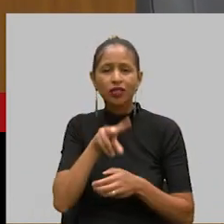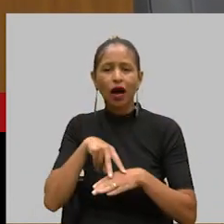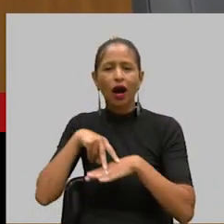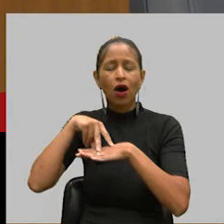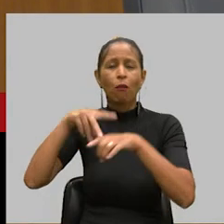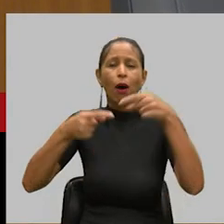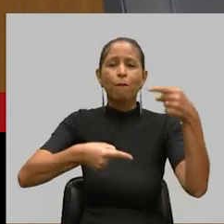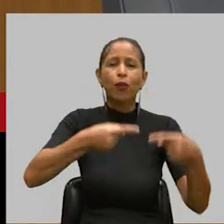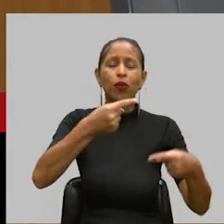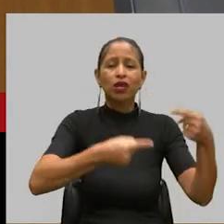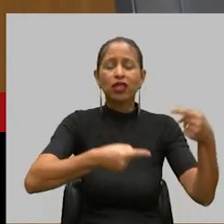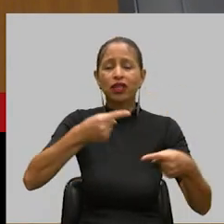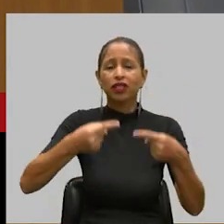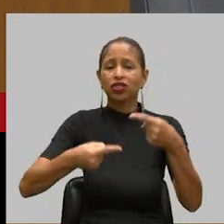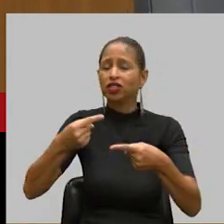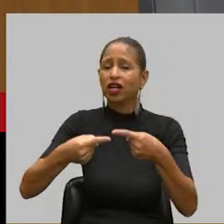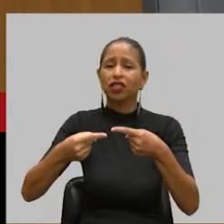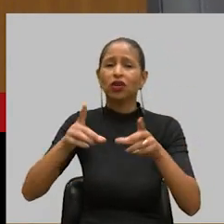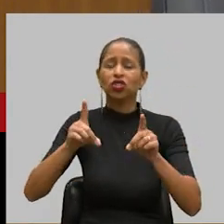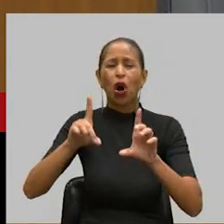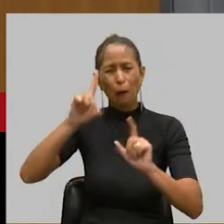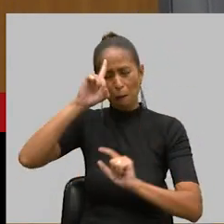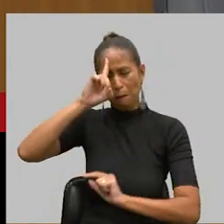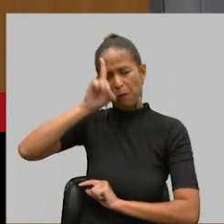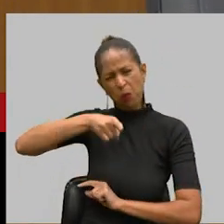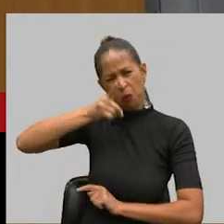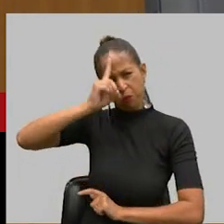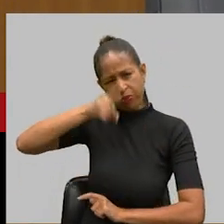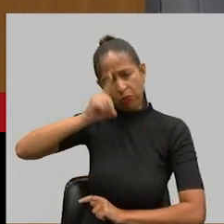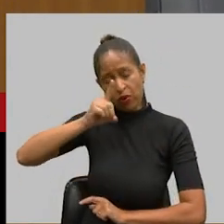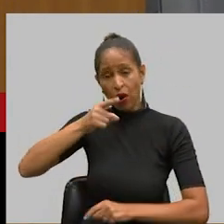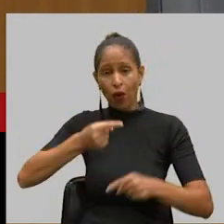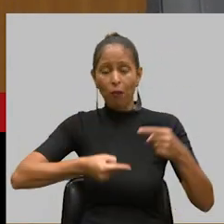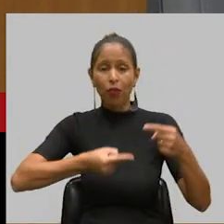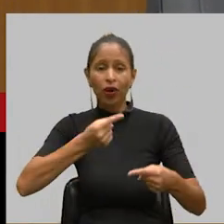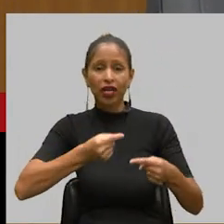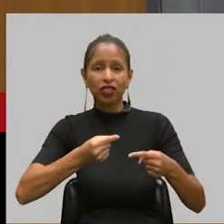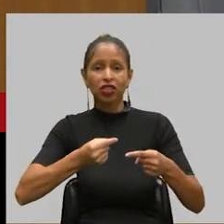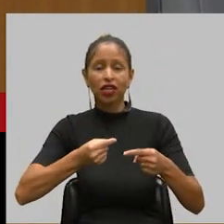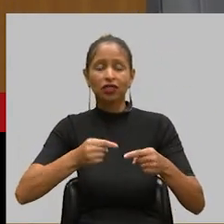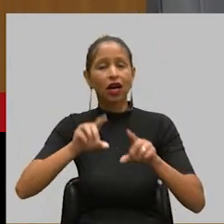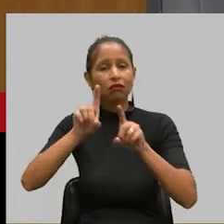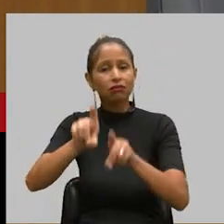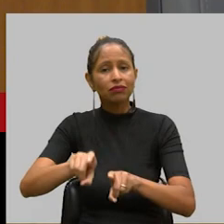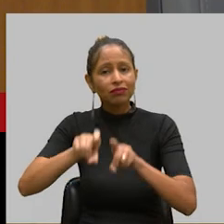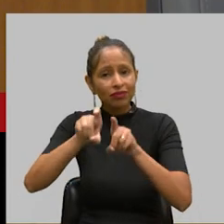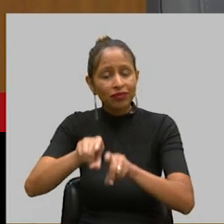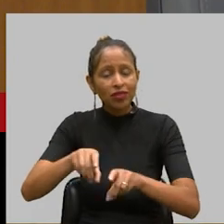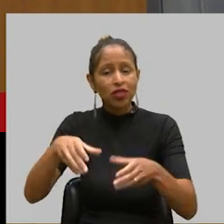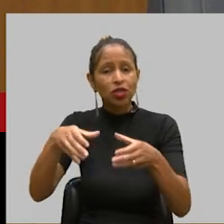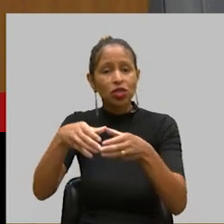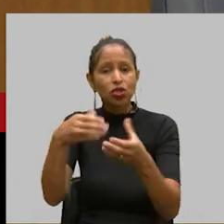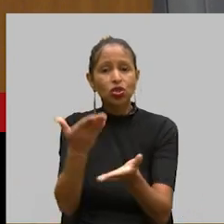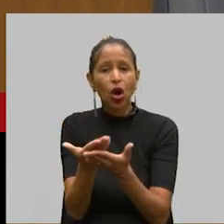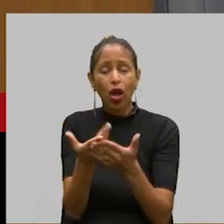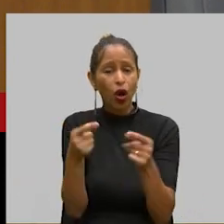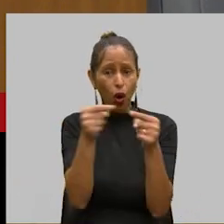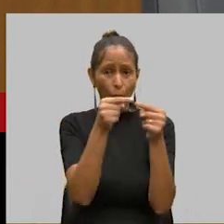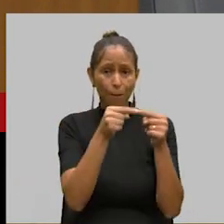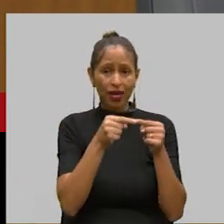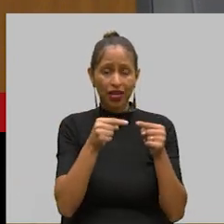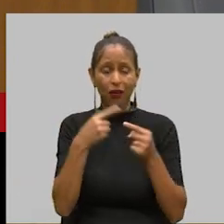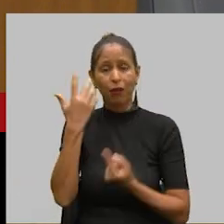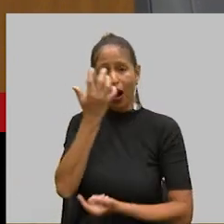política pública que não seja autoritária uma pública para educação do campo que tem a ver com a nossa gente que Como diz a